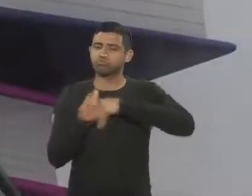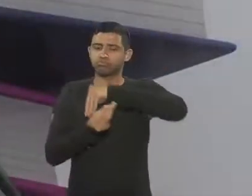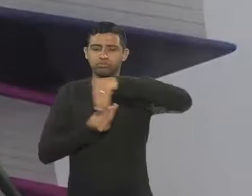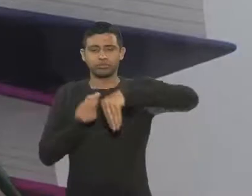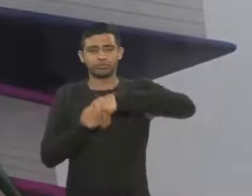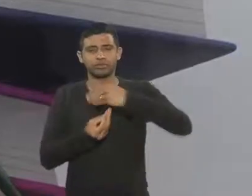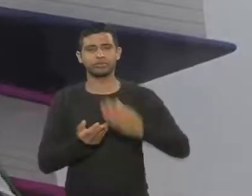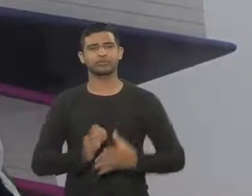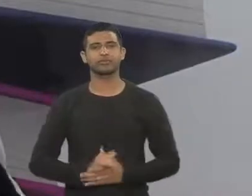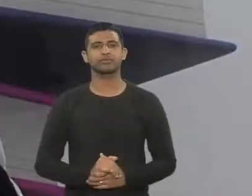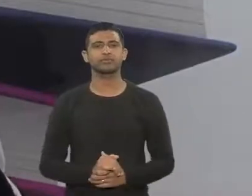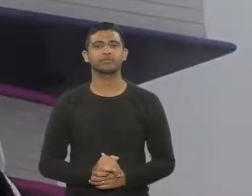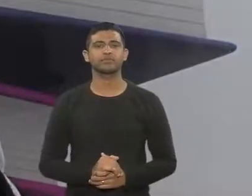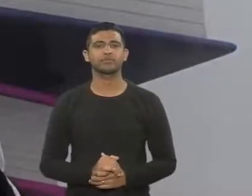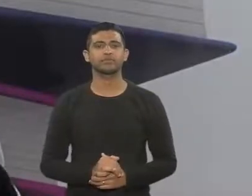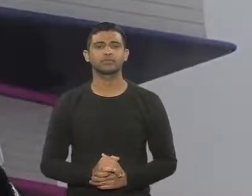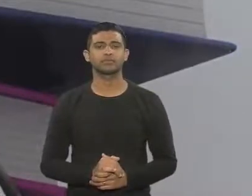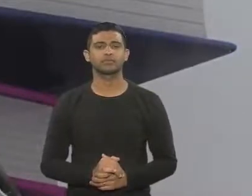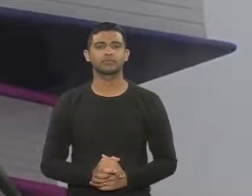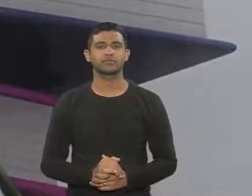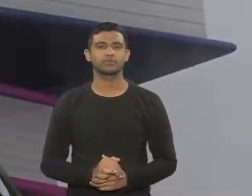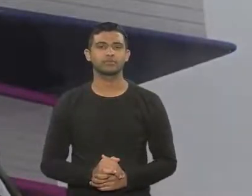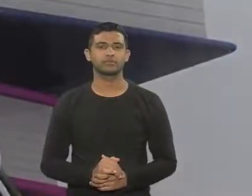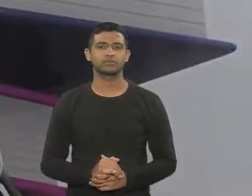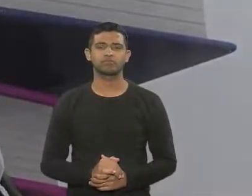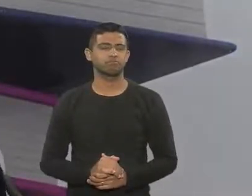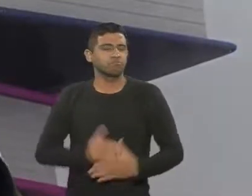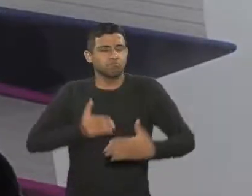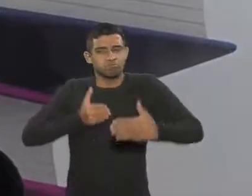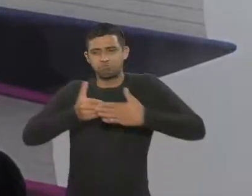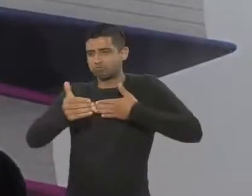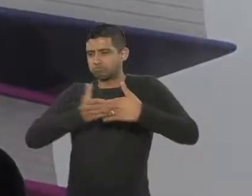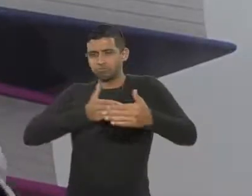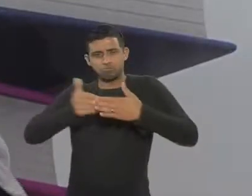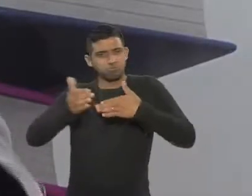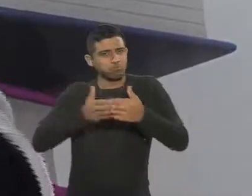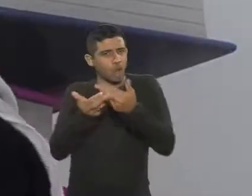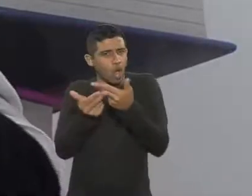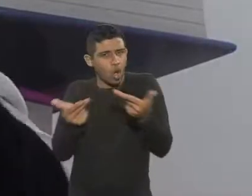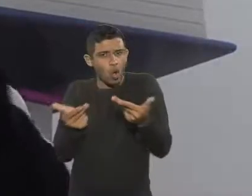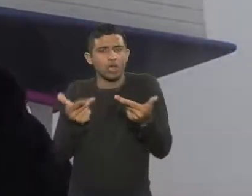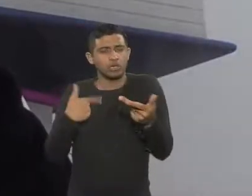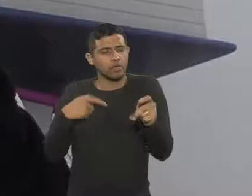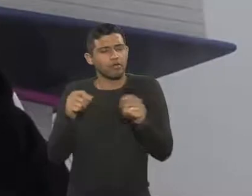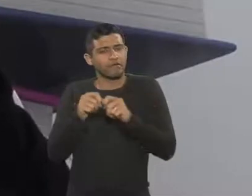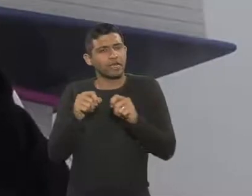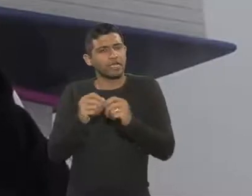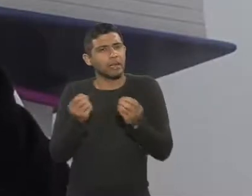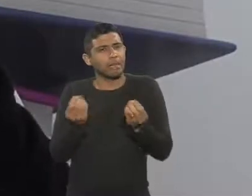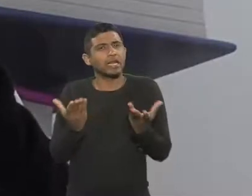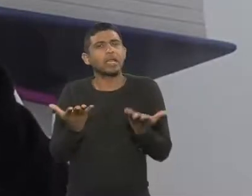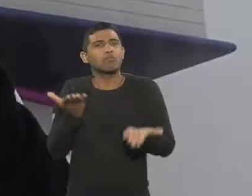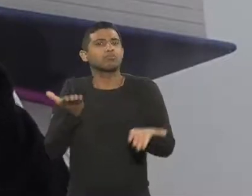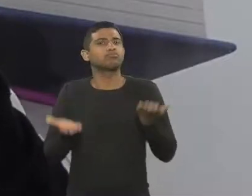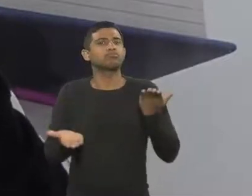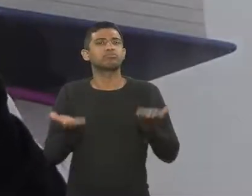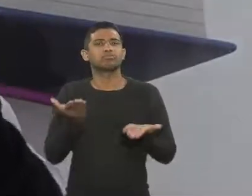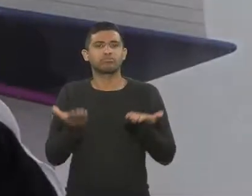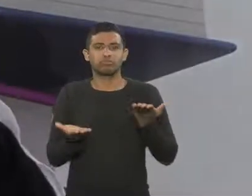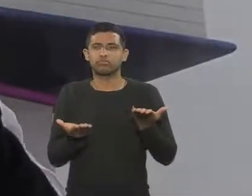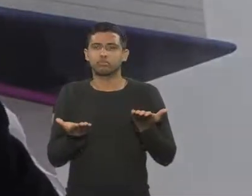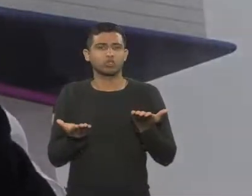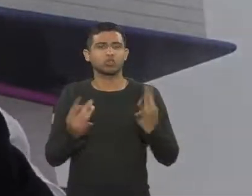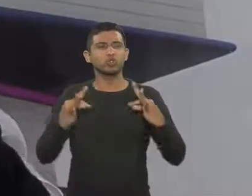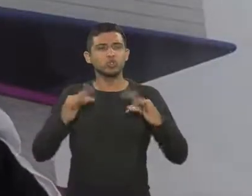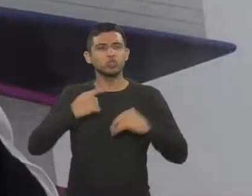pensamento e emoção. E a gente faz qualquer coisa para manter isso estável. Então, todas